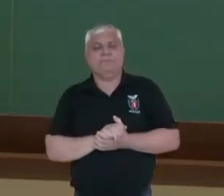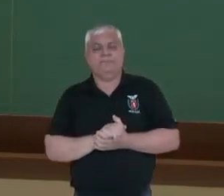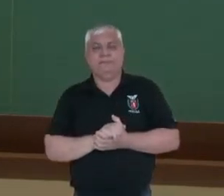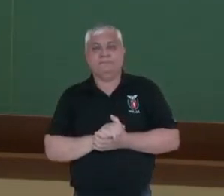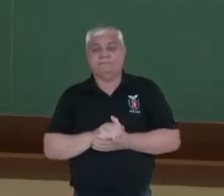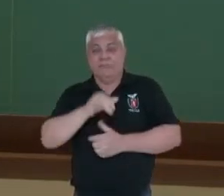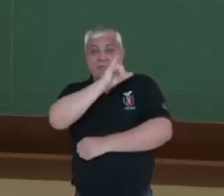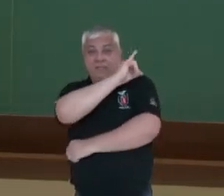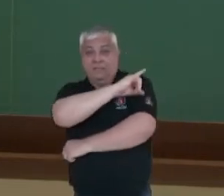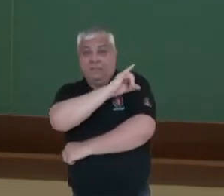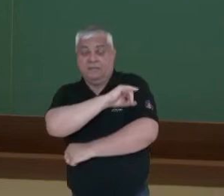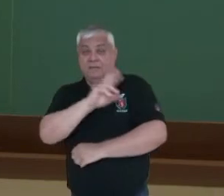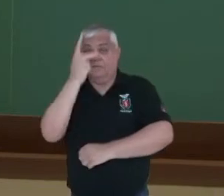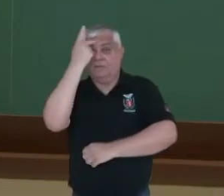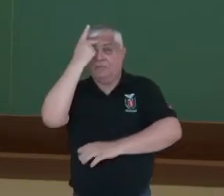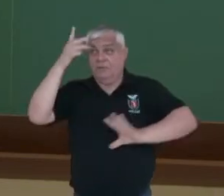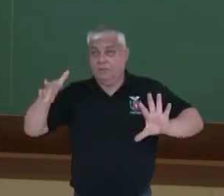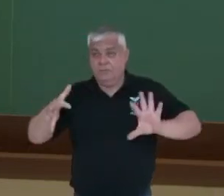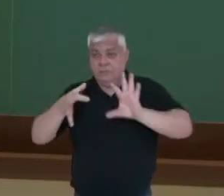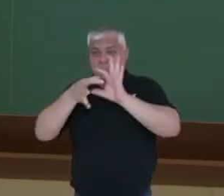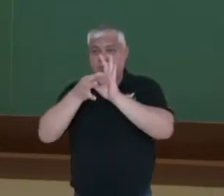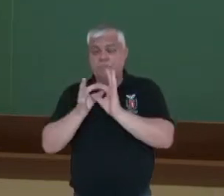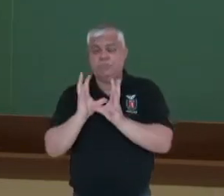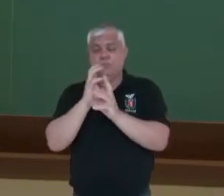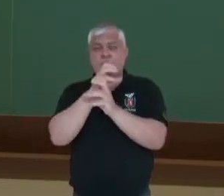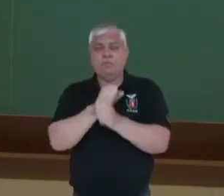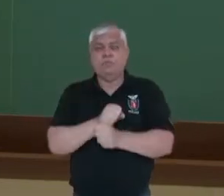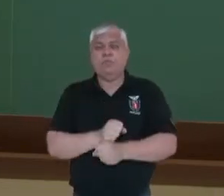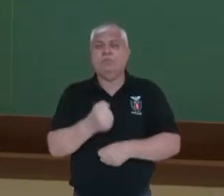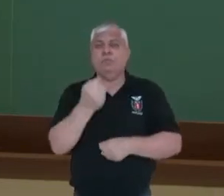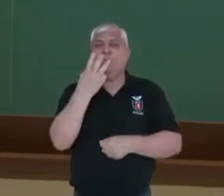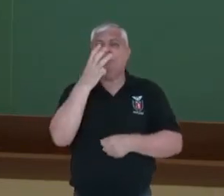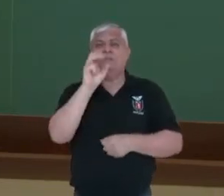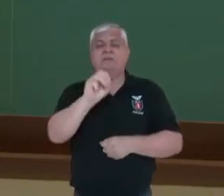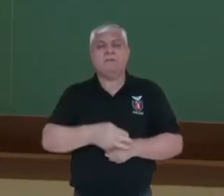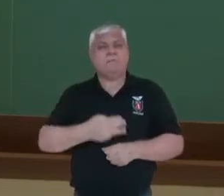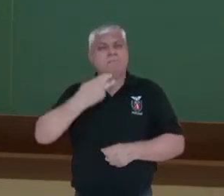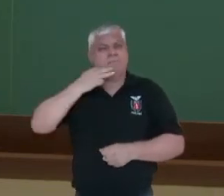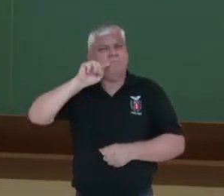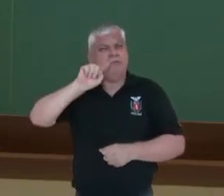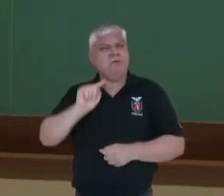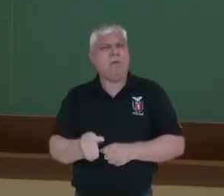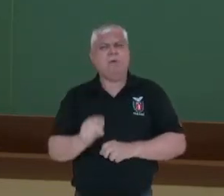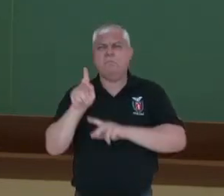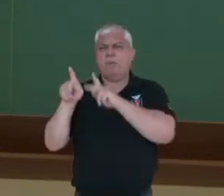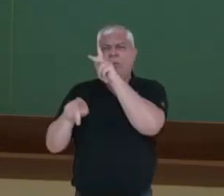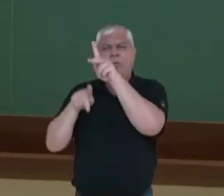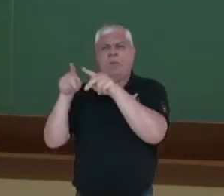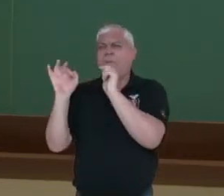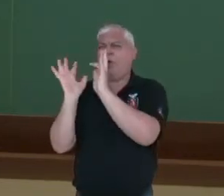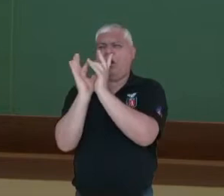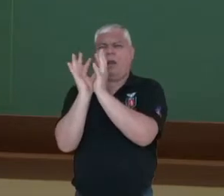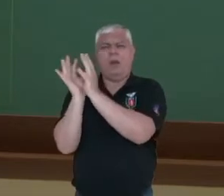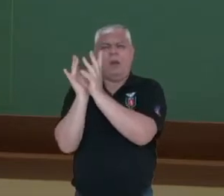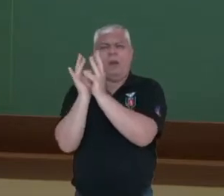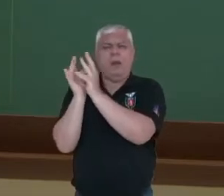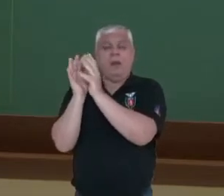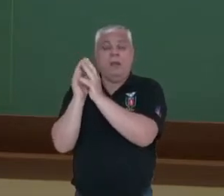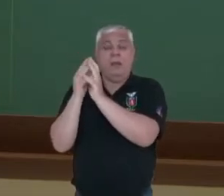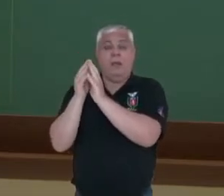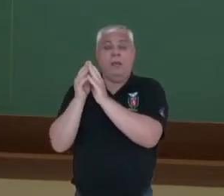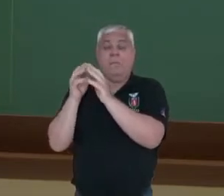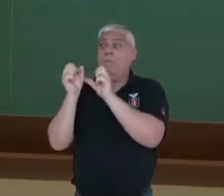duas, apresentam uma população ali de mais de 30 milhões de habitantes, o que significa população maior do que de